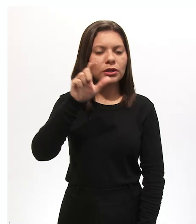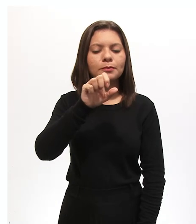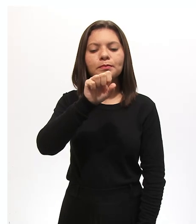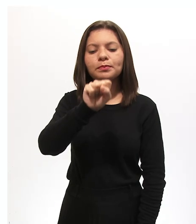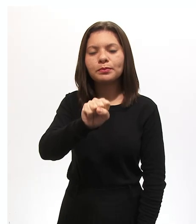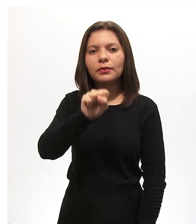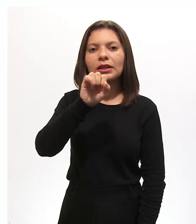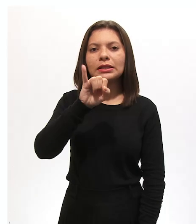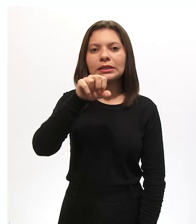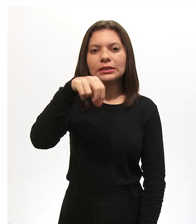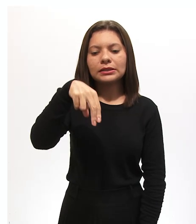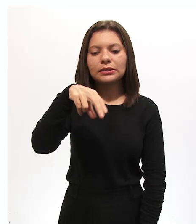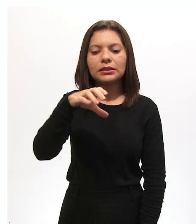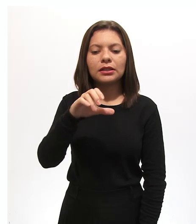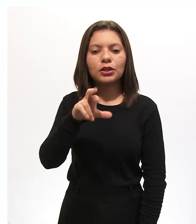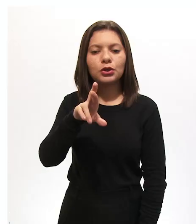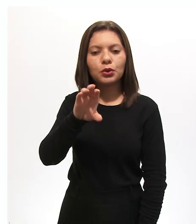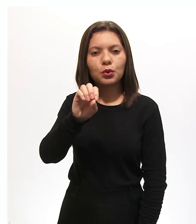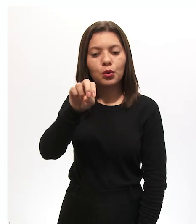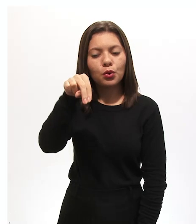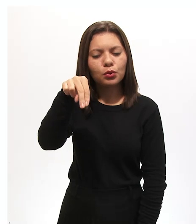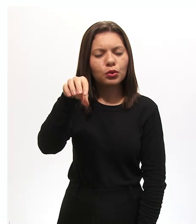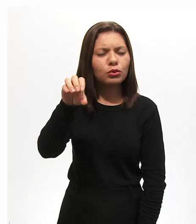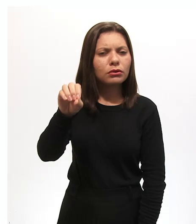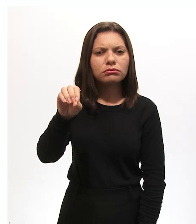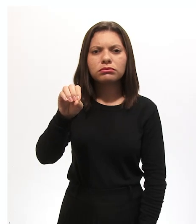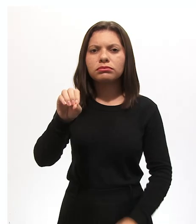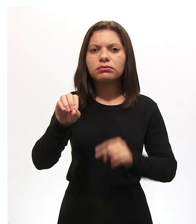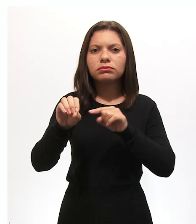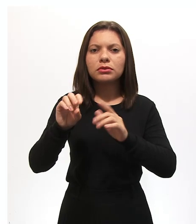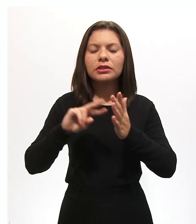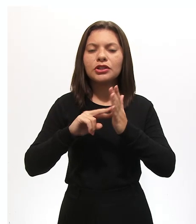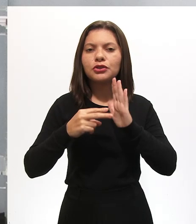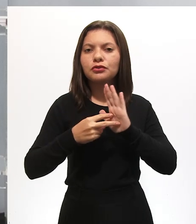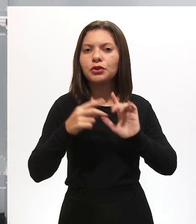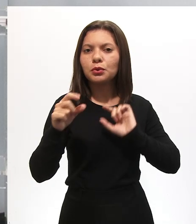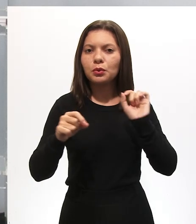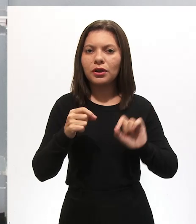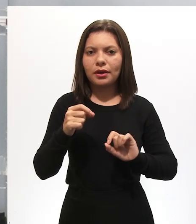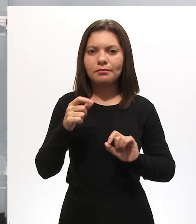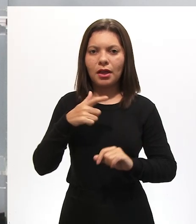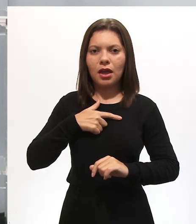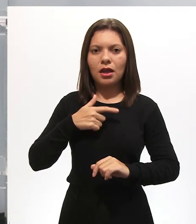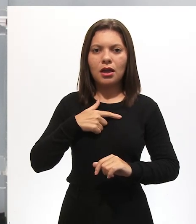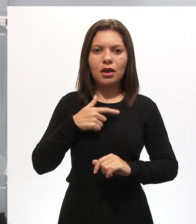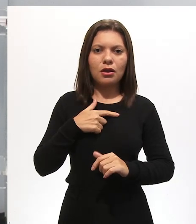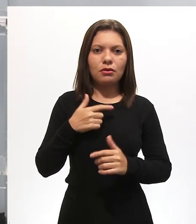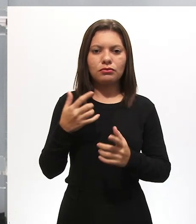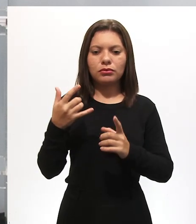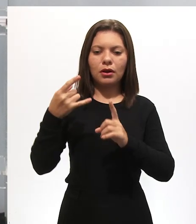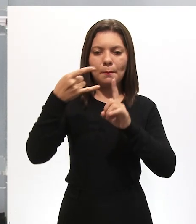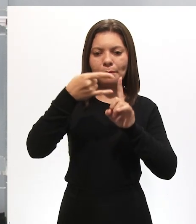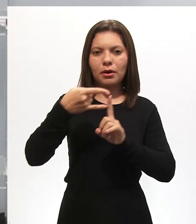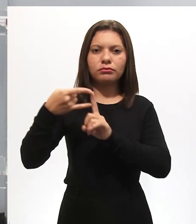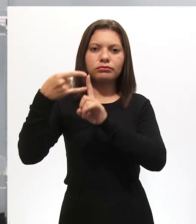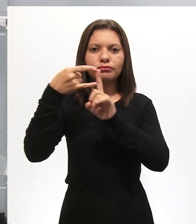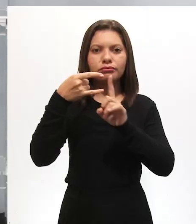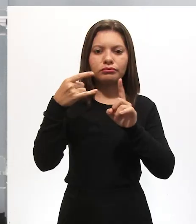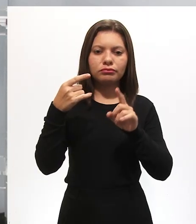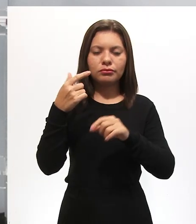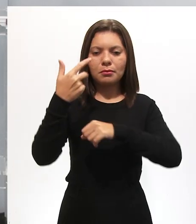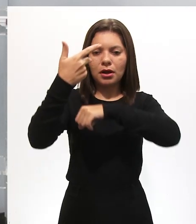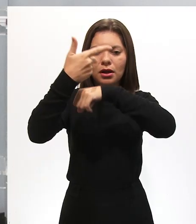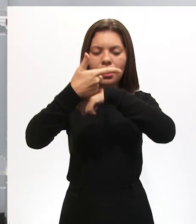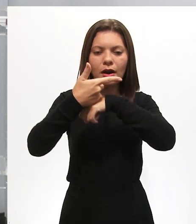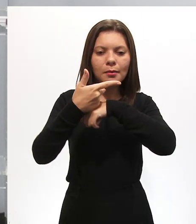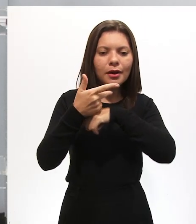palavrinha muda, quando o momento é síncrono, é o momento que eu vou abrir minha câmera, eu vou dar uma aula para vocês e vou